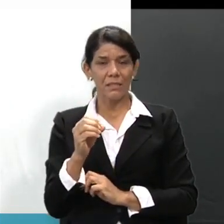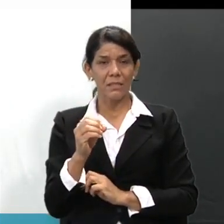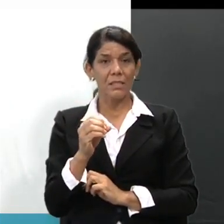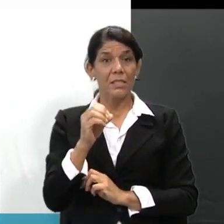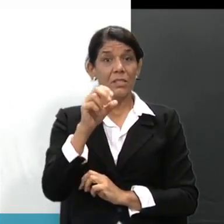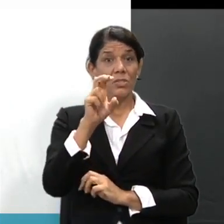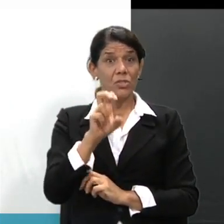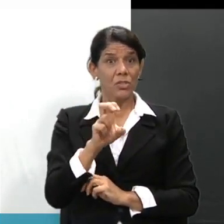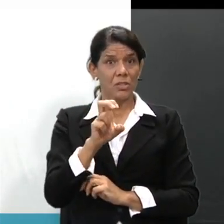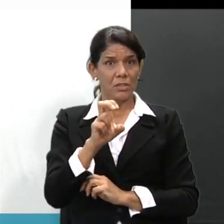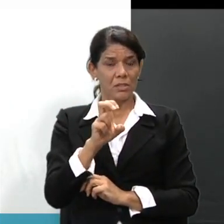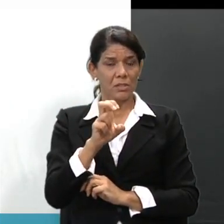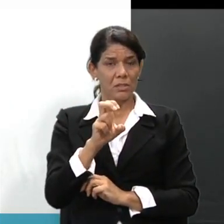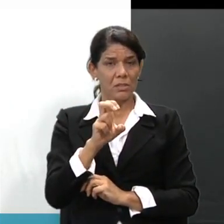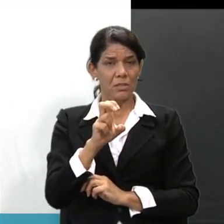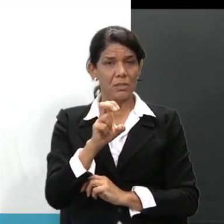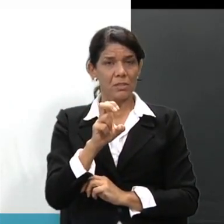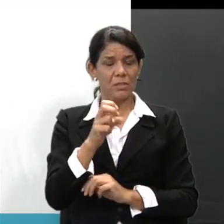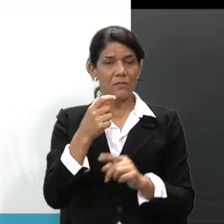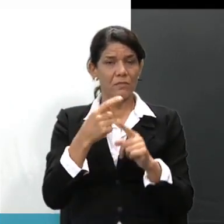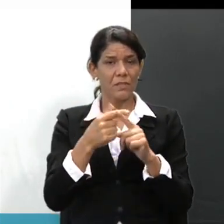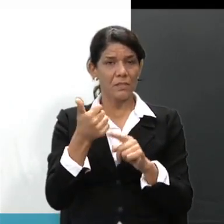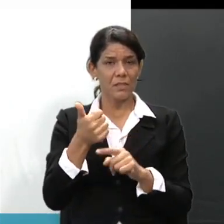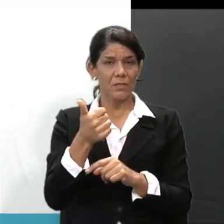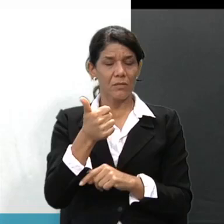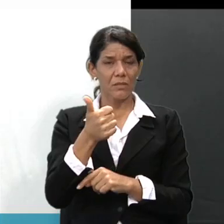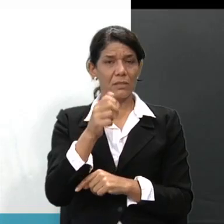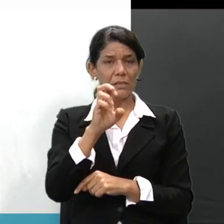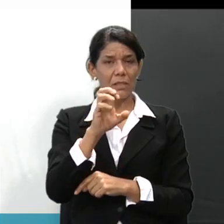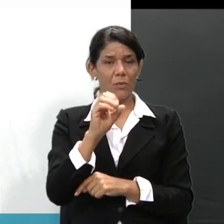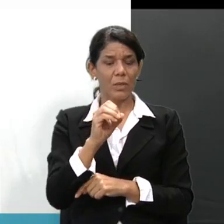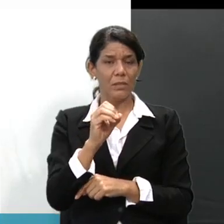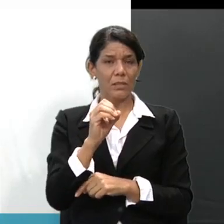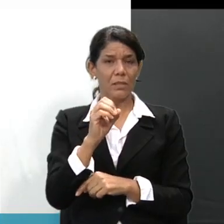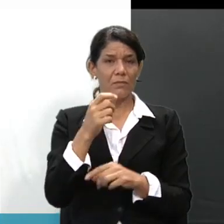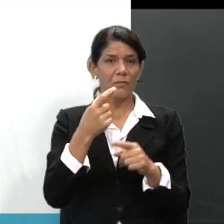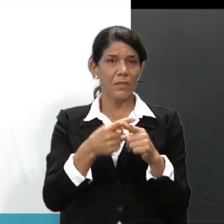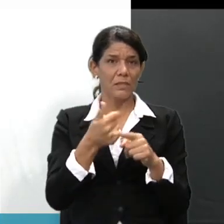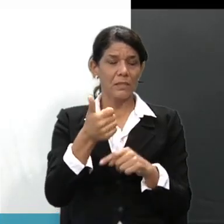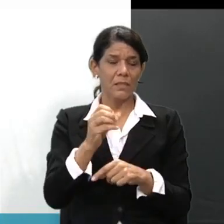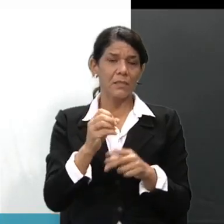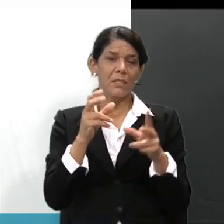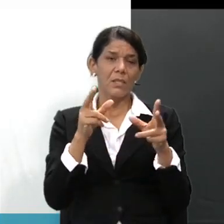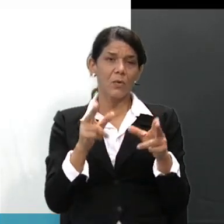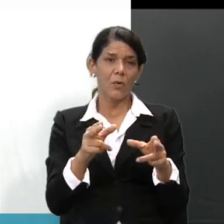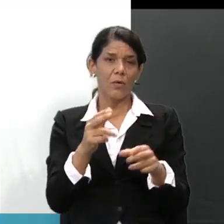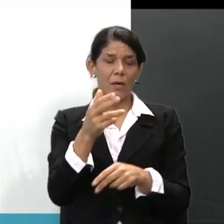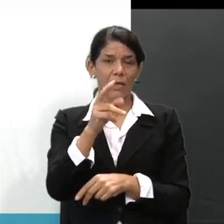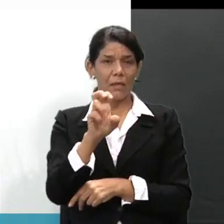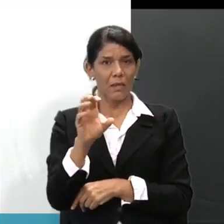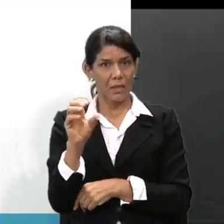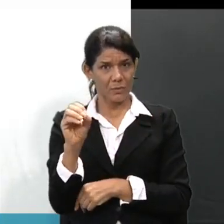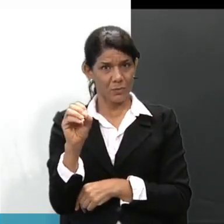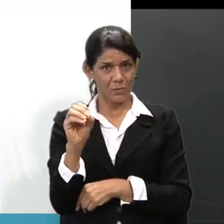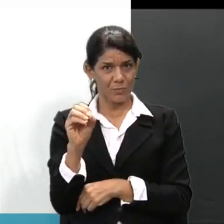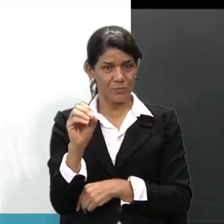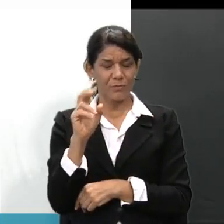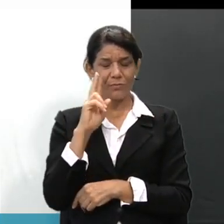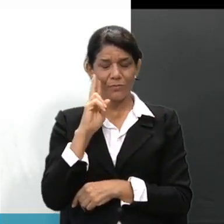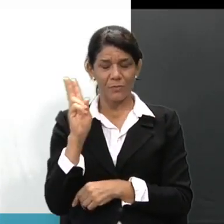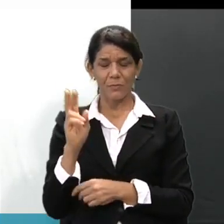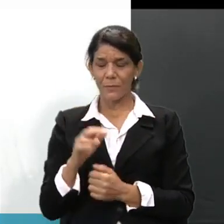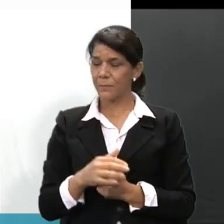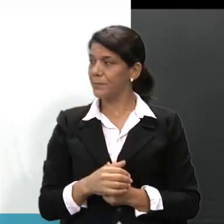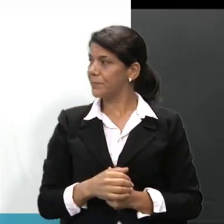x vezes 100 é igual a 100x, 50 vezes 10 é igual a 500. Vamos